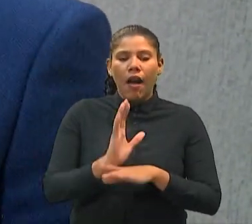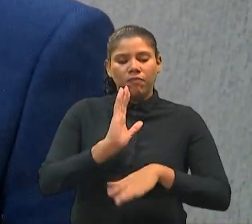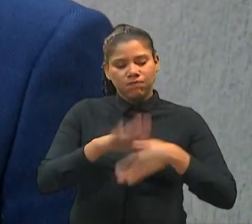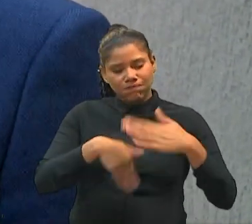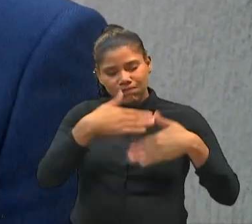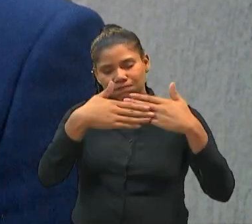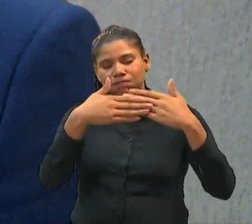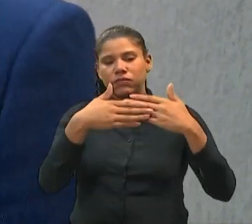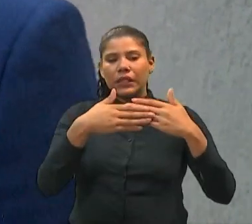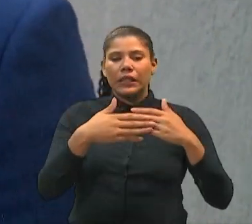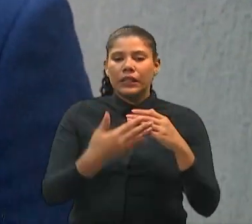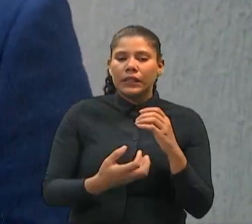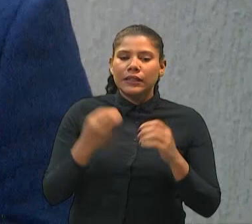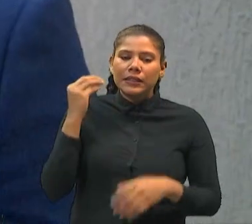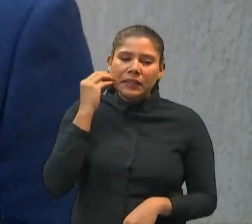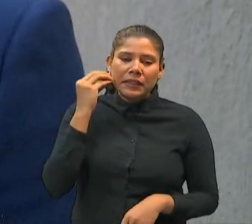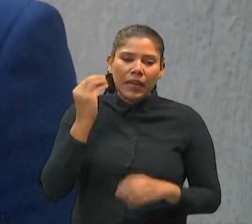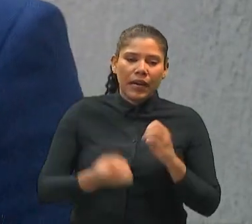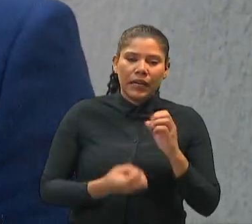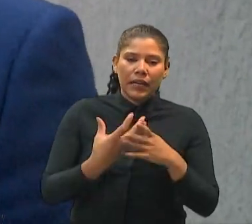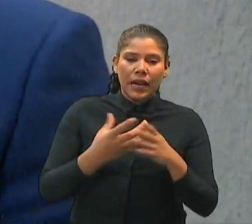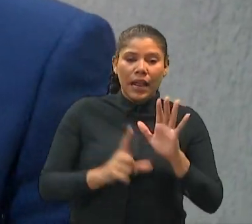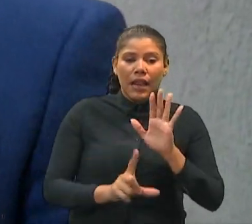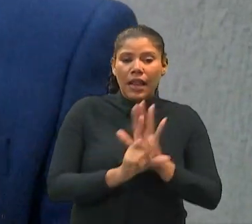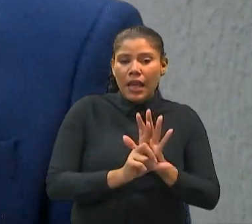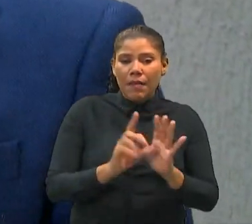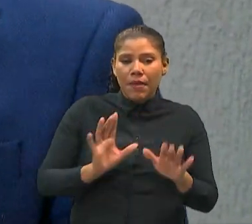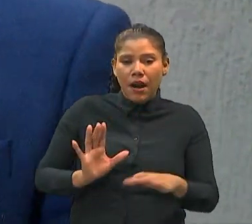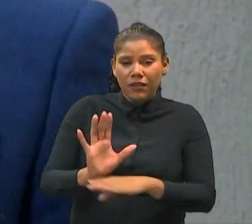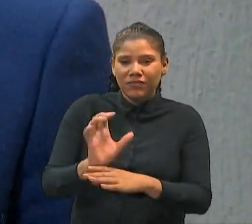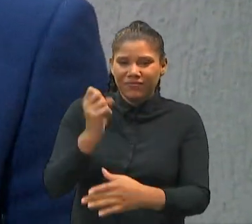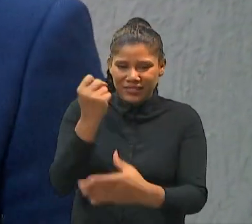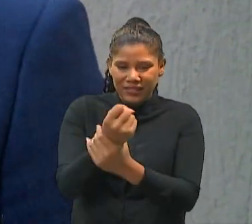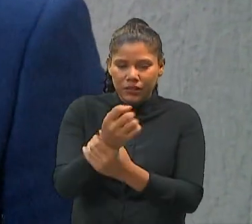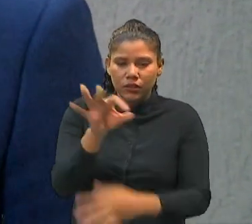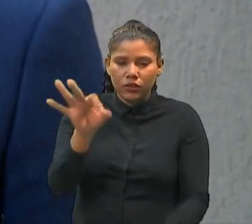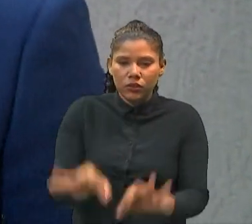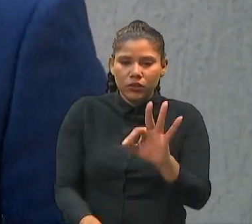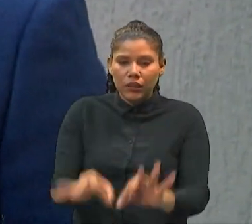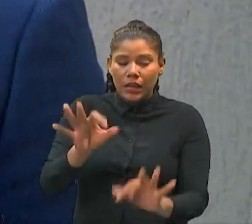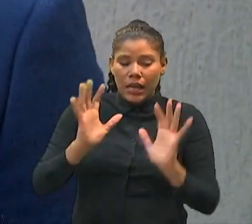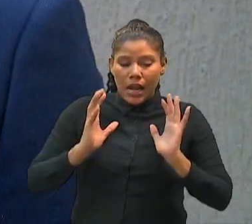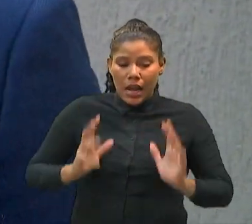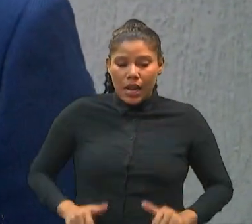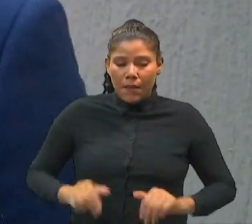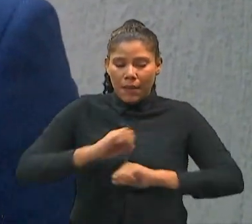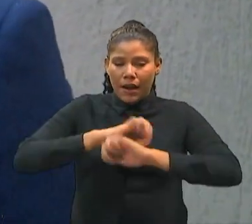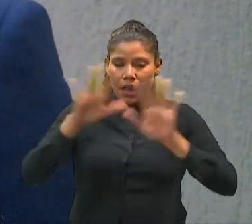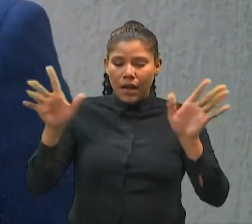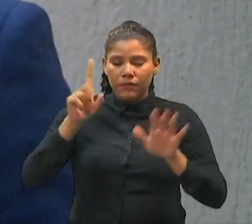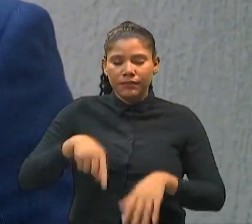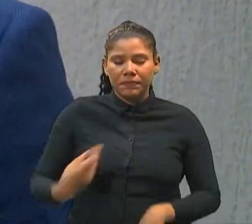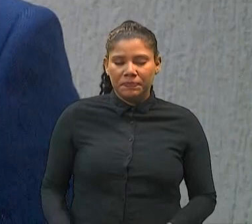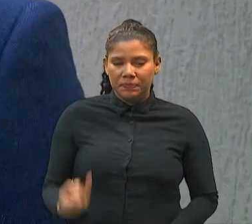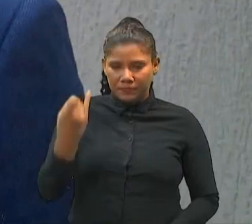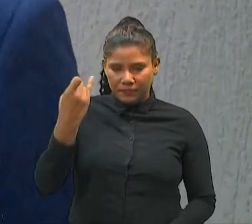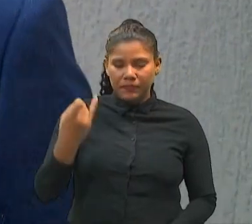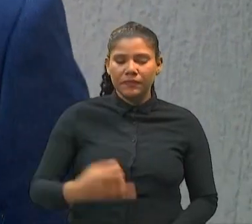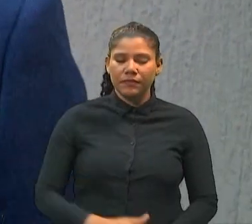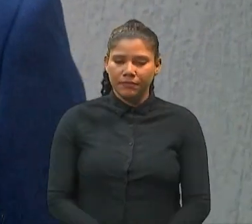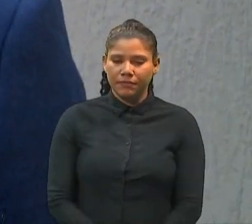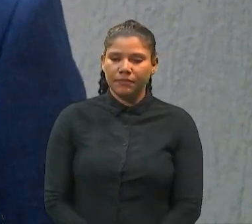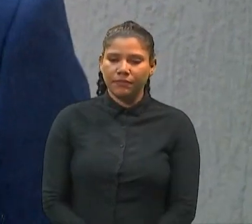regulatório um ambiente jurídico e claro Limpo Sem dúvida ele é extremamente importante